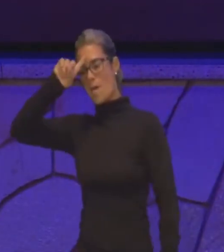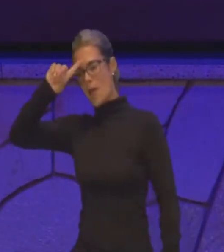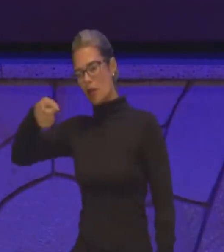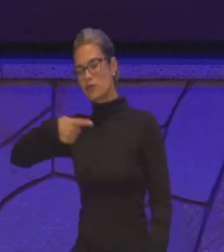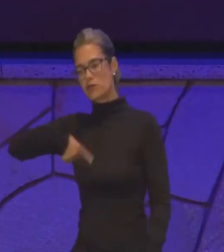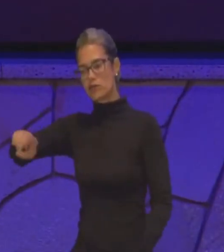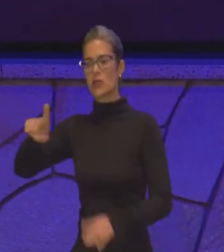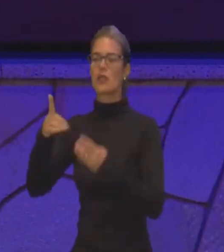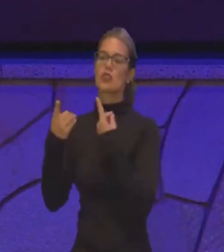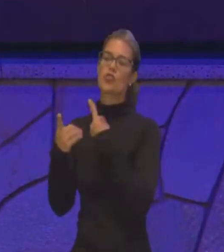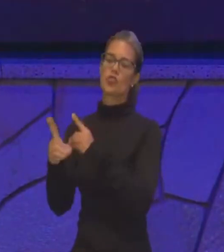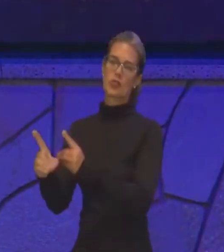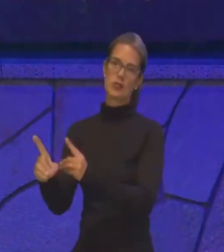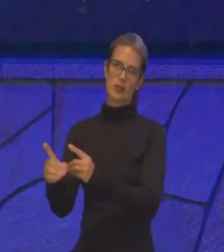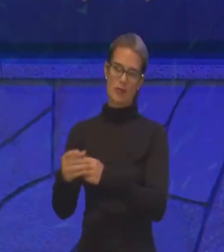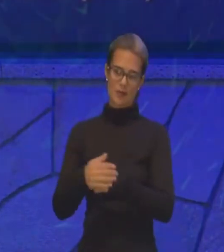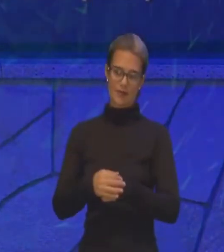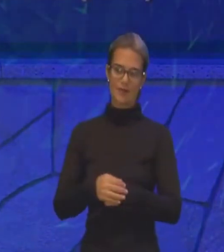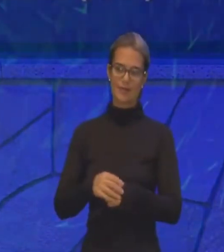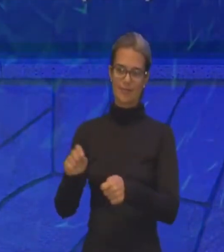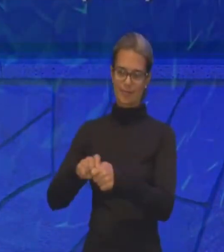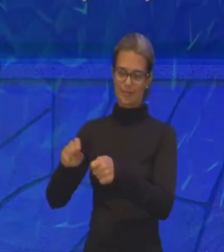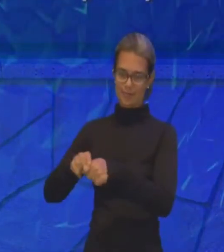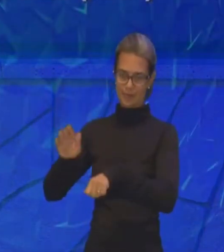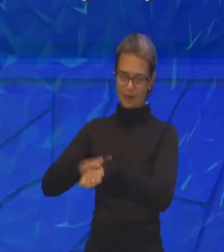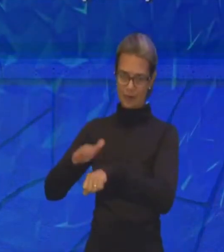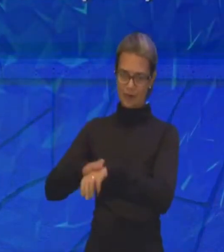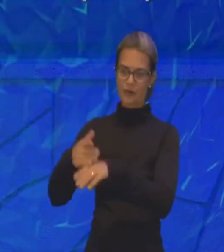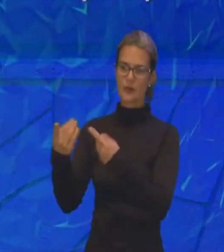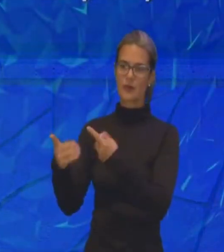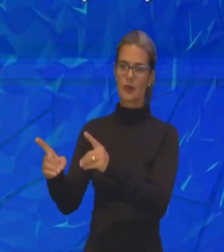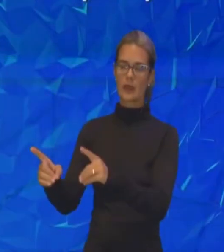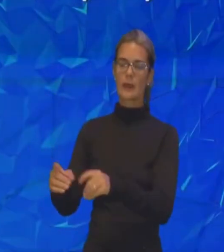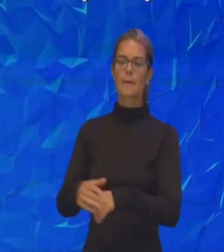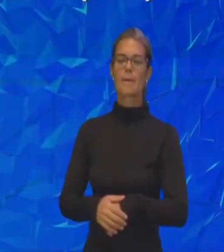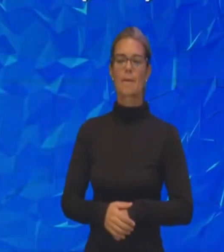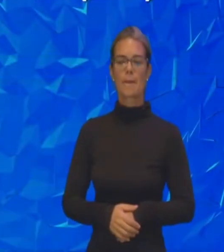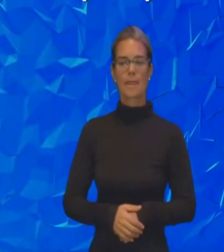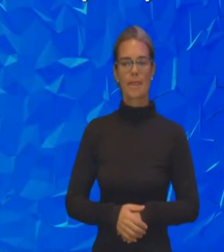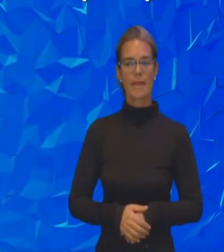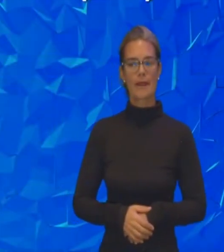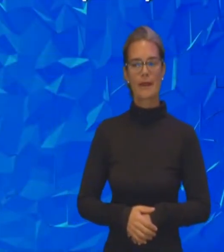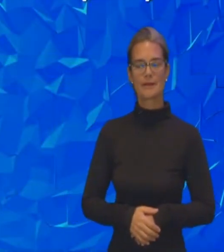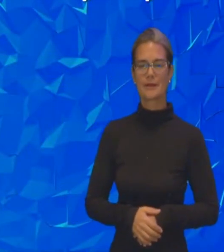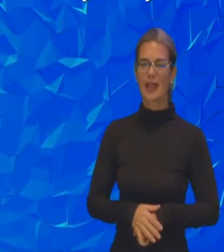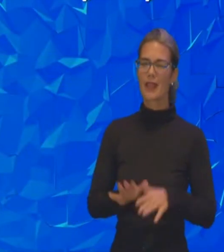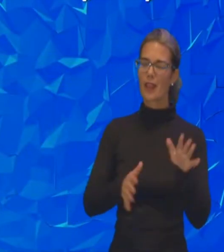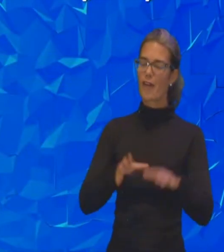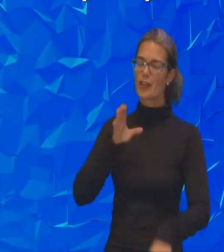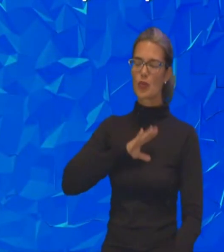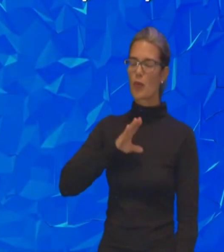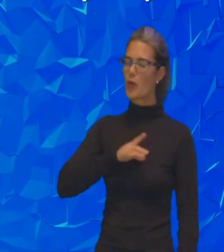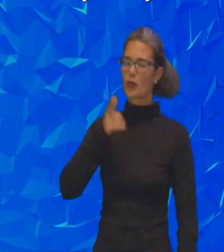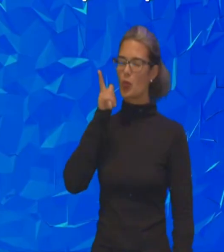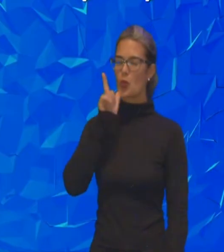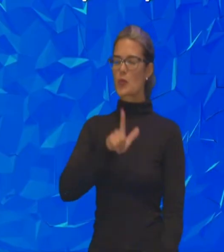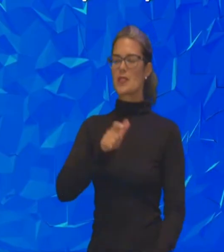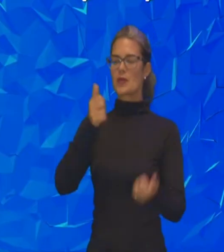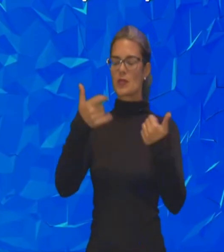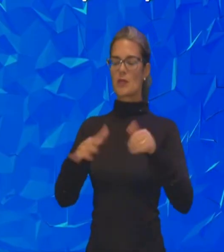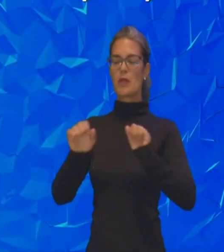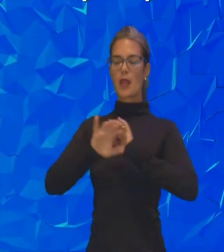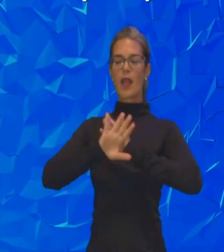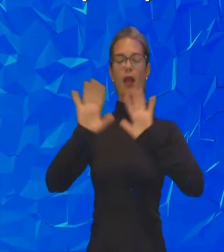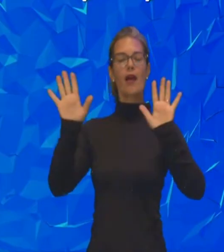do vão e façam, dificilmente o português conseguiu explicar em sua completude, porque